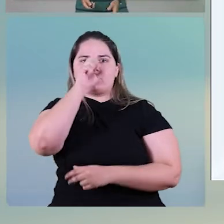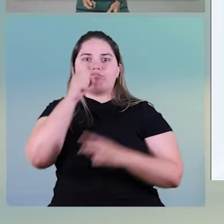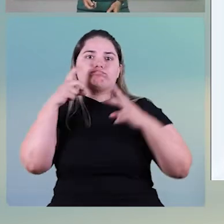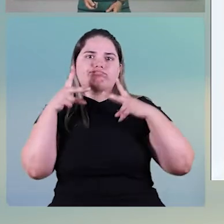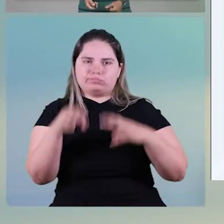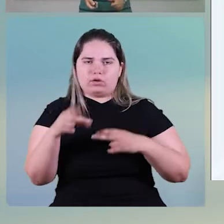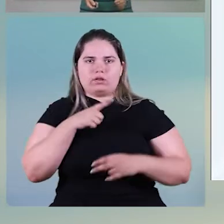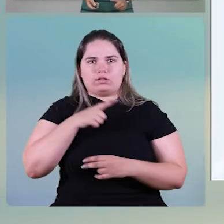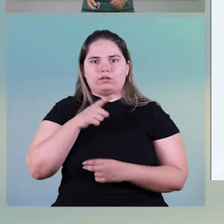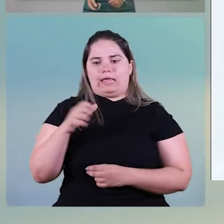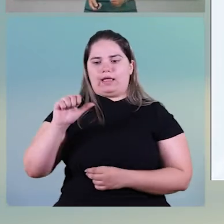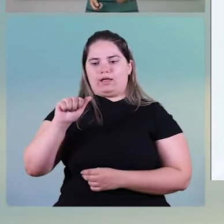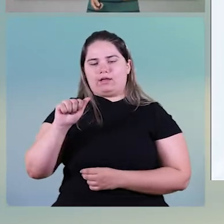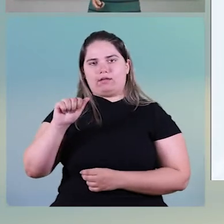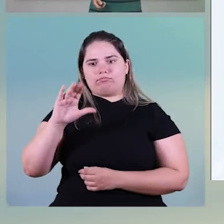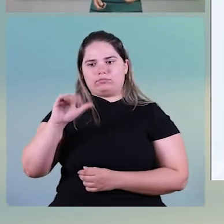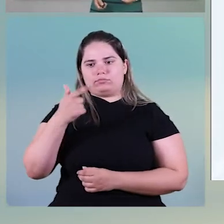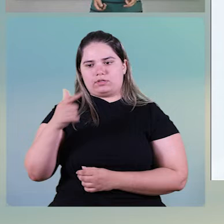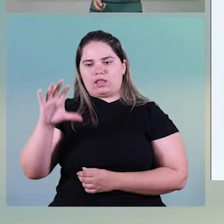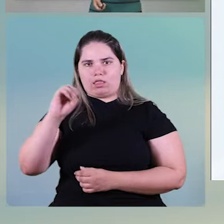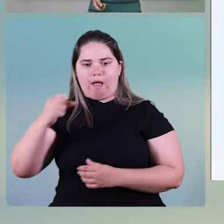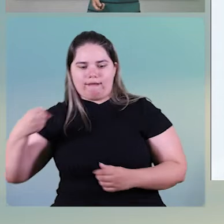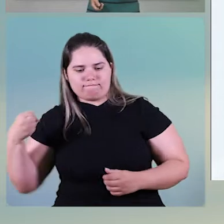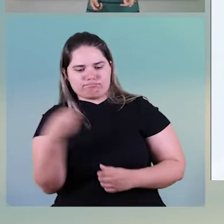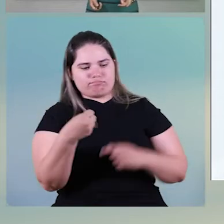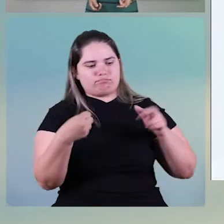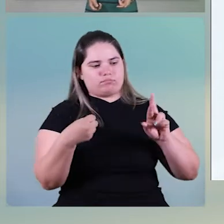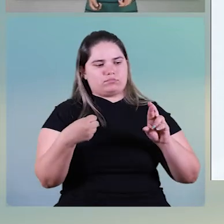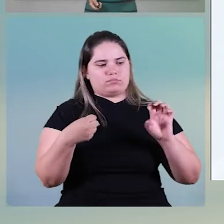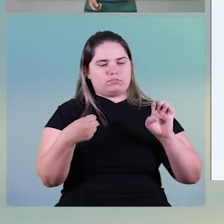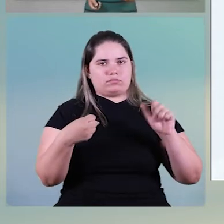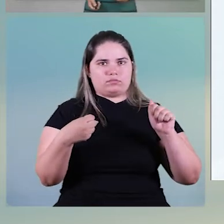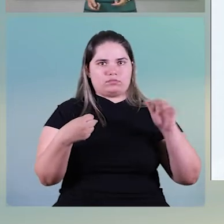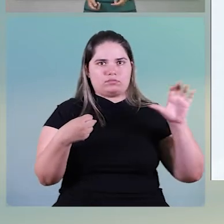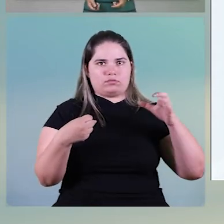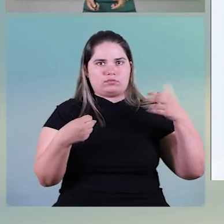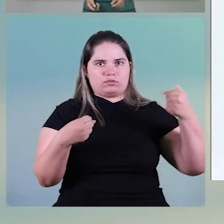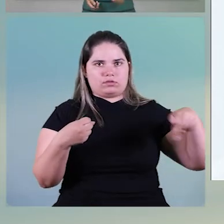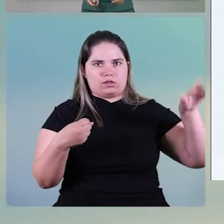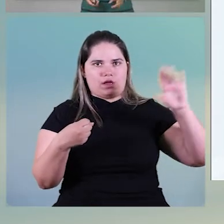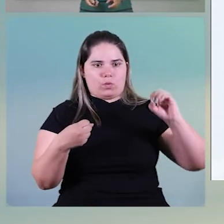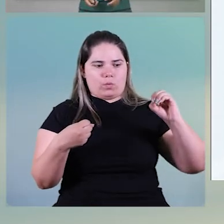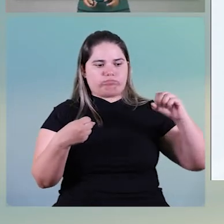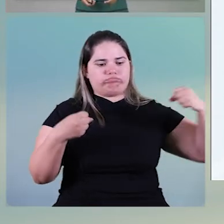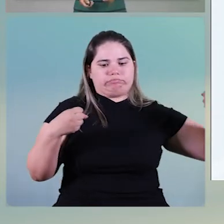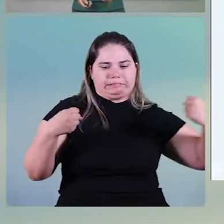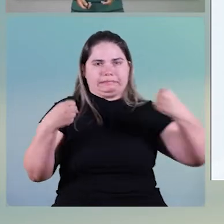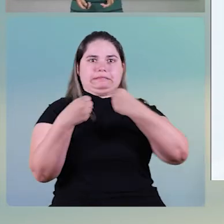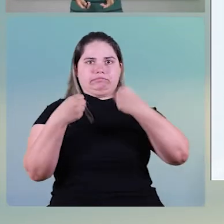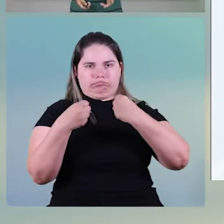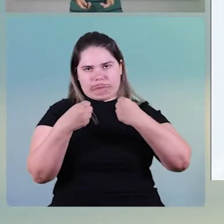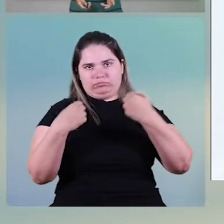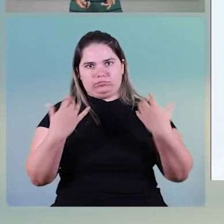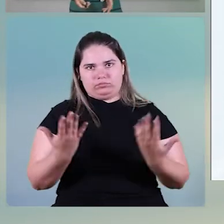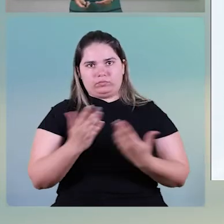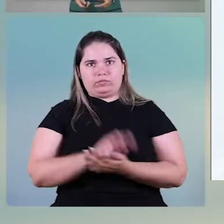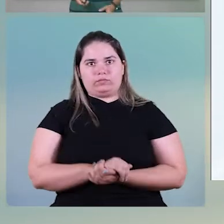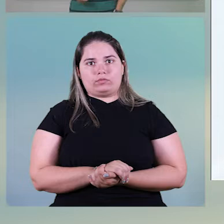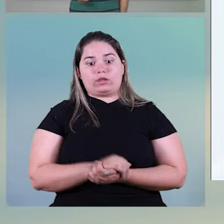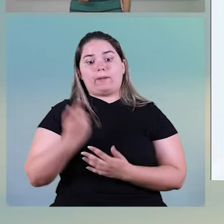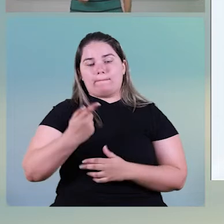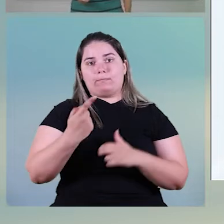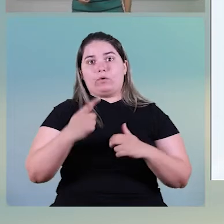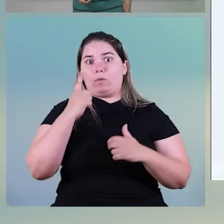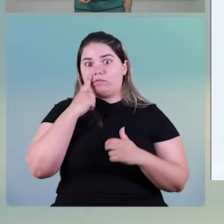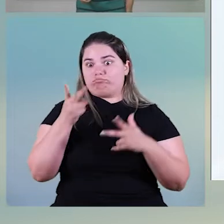contrário. Lembrando que cada força, cada par, ação-reação, atua em corpo diferente, por isso a ação e a